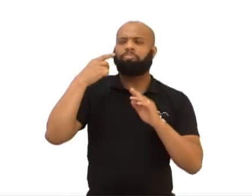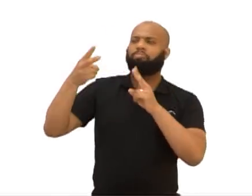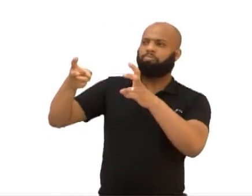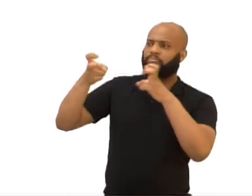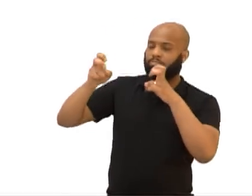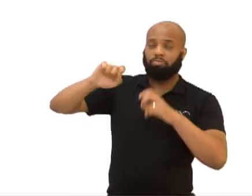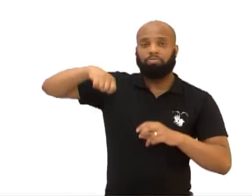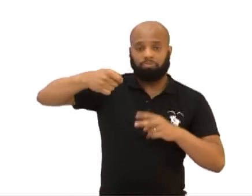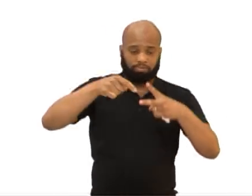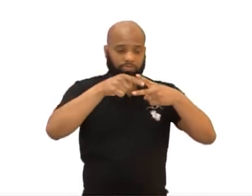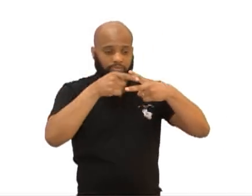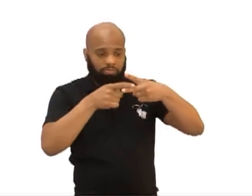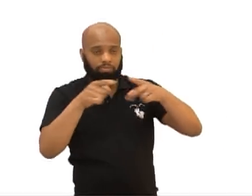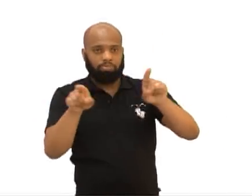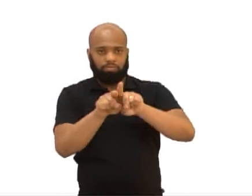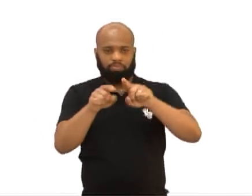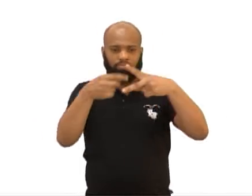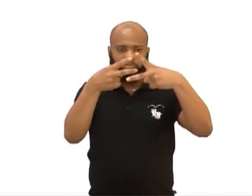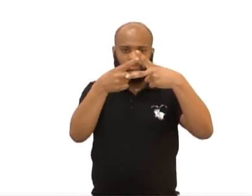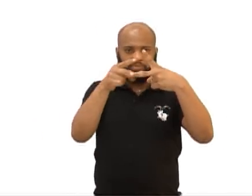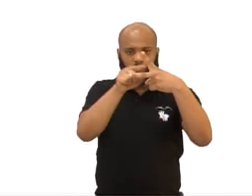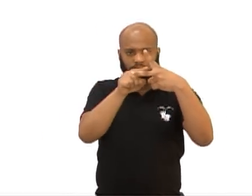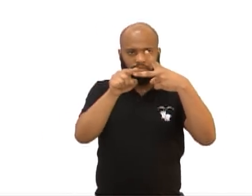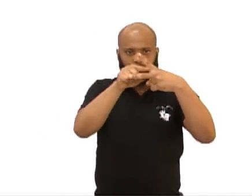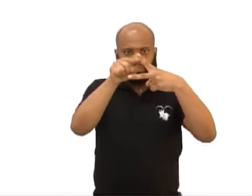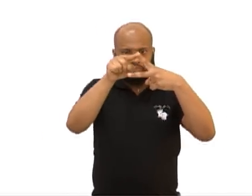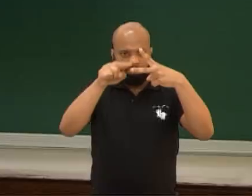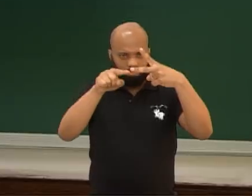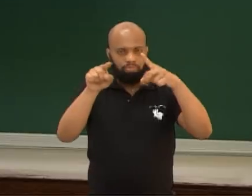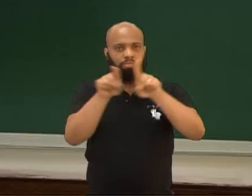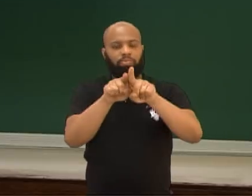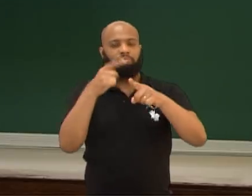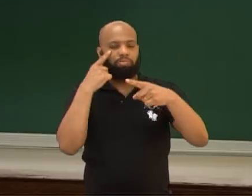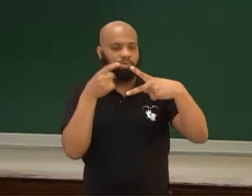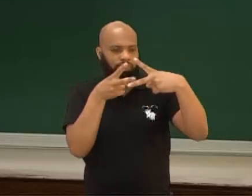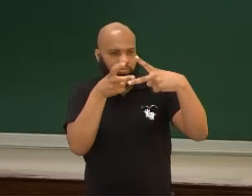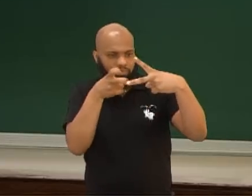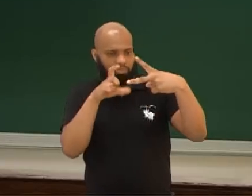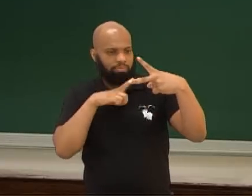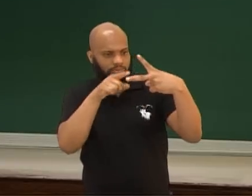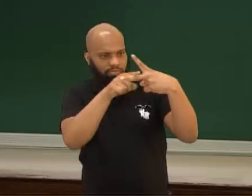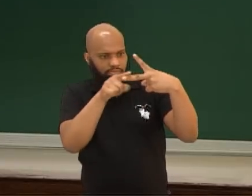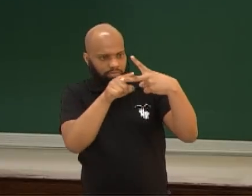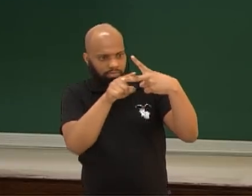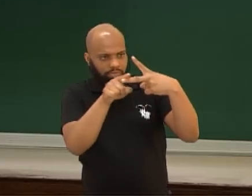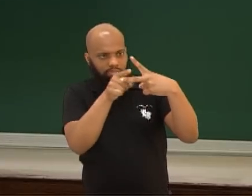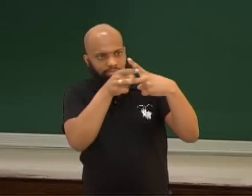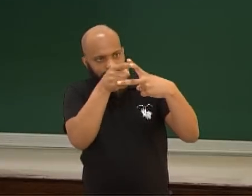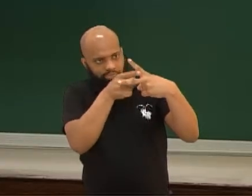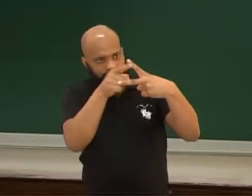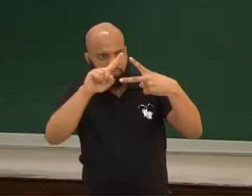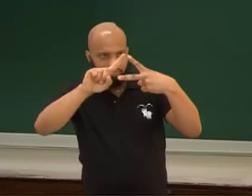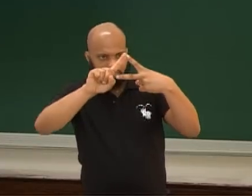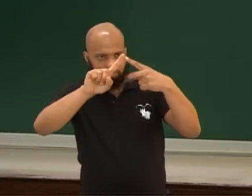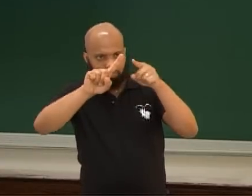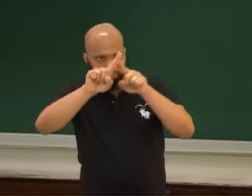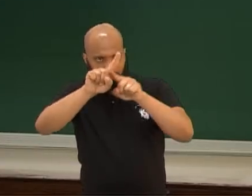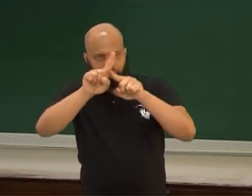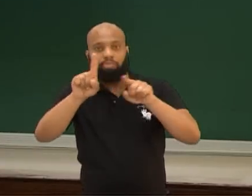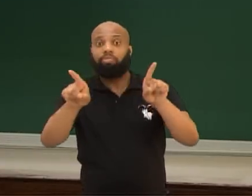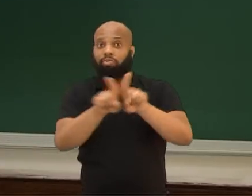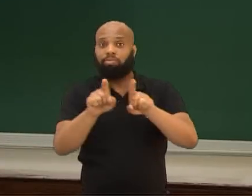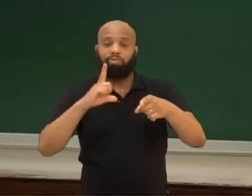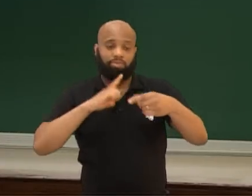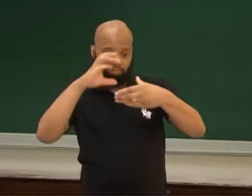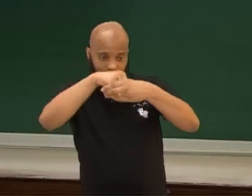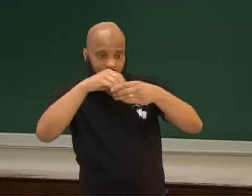relação aos ângulos e aos lados? Então, olha esse desenho. Observe os lados que formam esse triângulo e seus ângulos